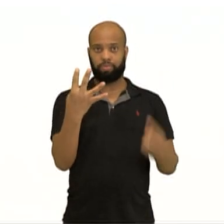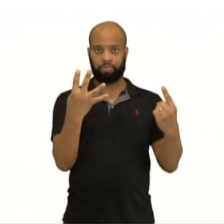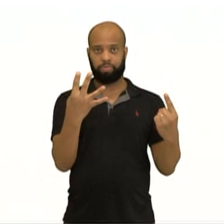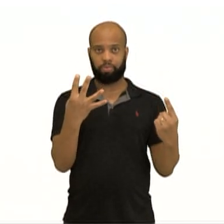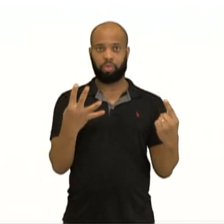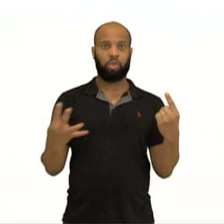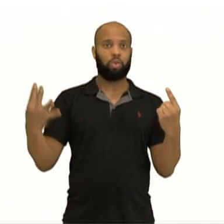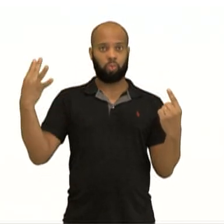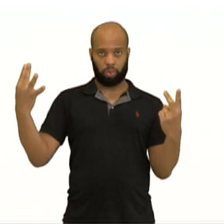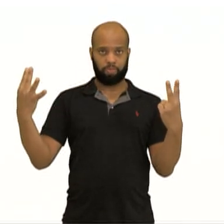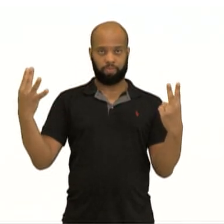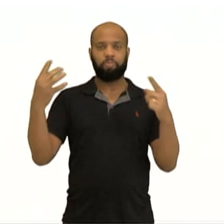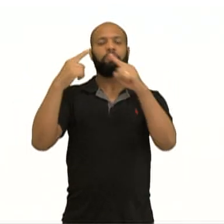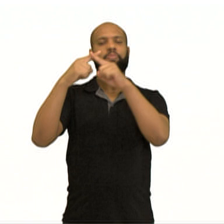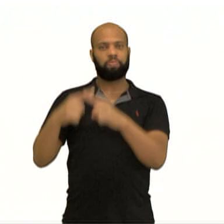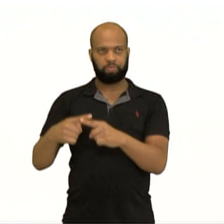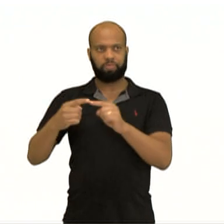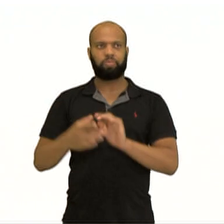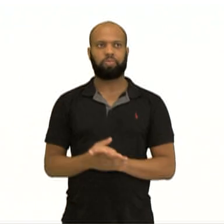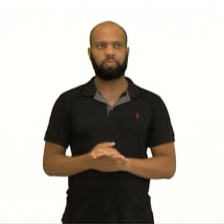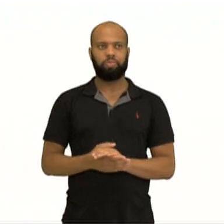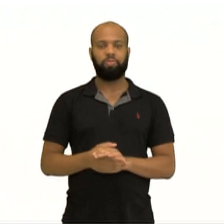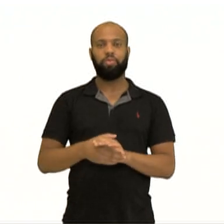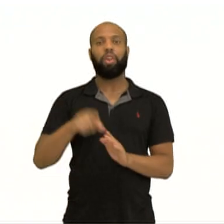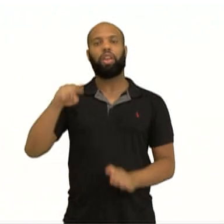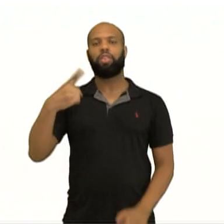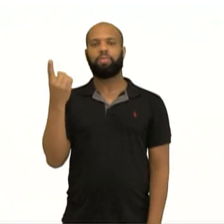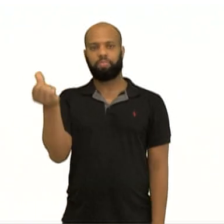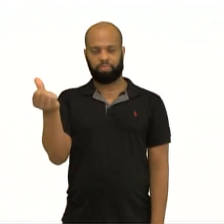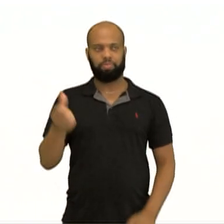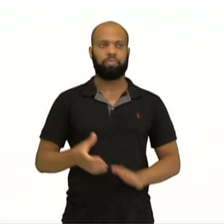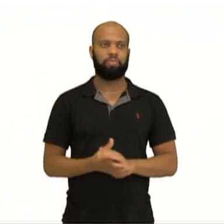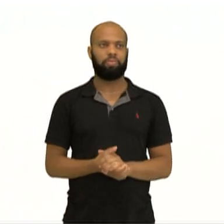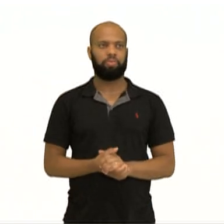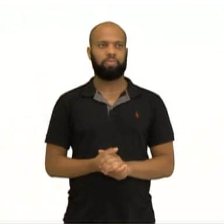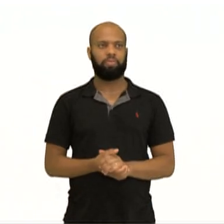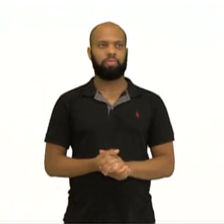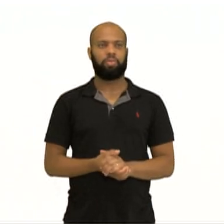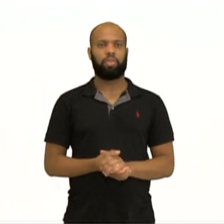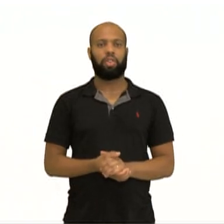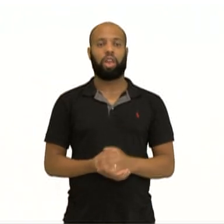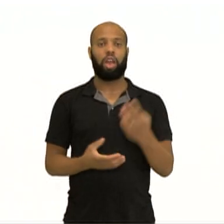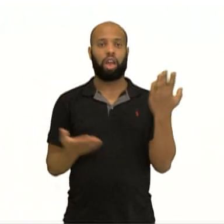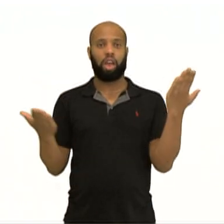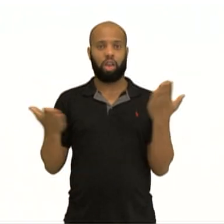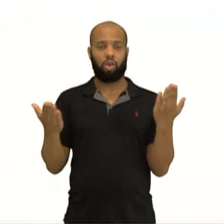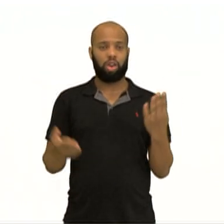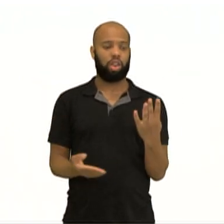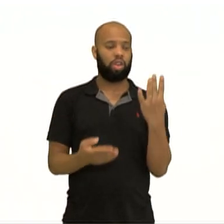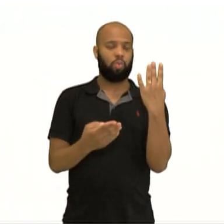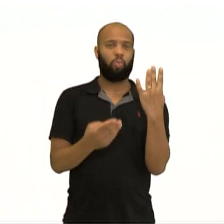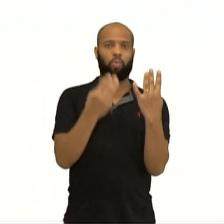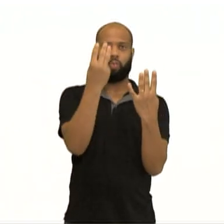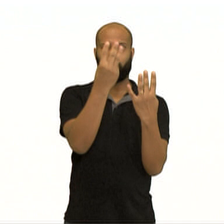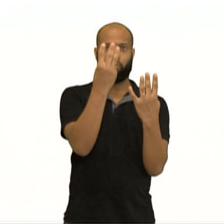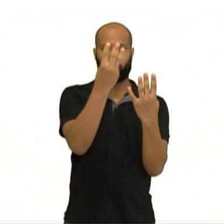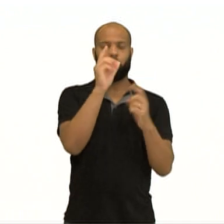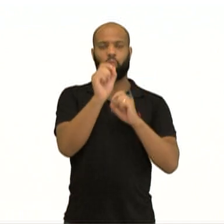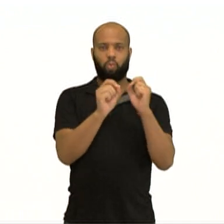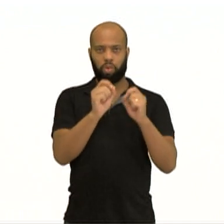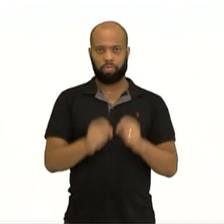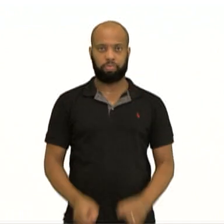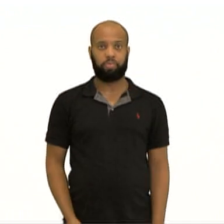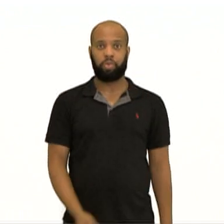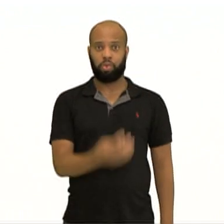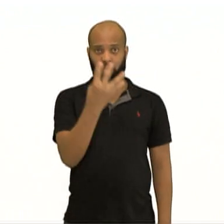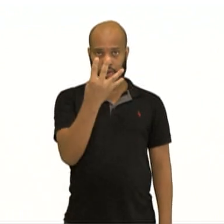vezes 4. 4 vezes 4, 16. Certo? E 4 ao cubo. Fator 4 que vai se